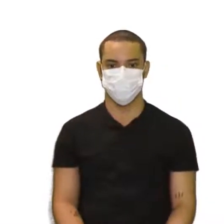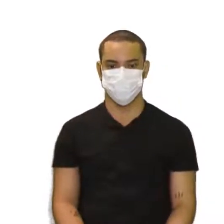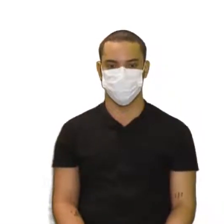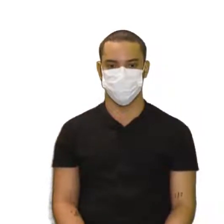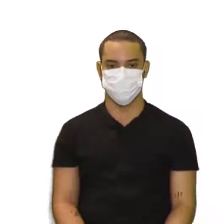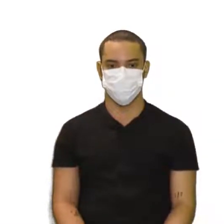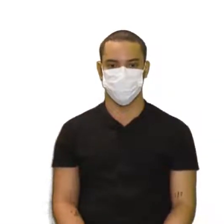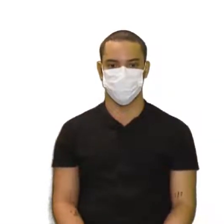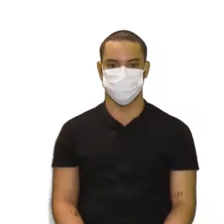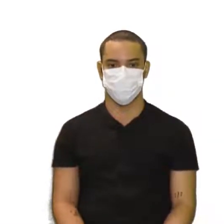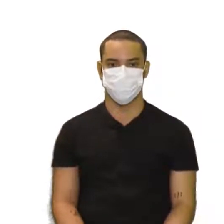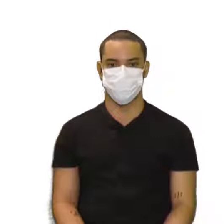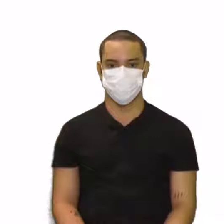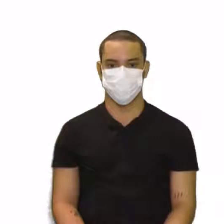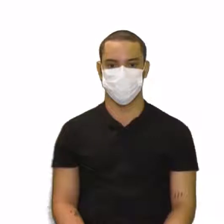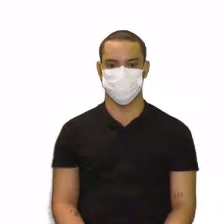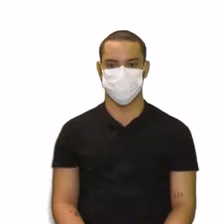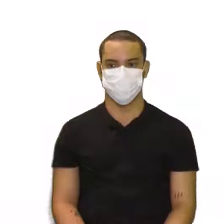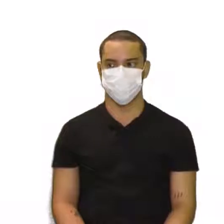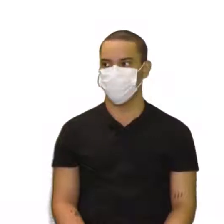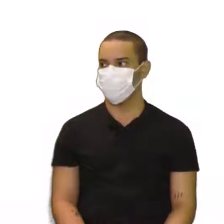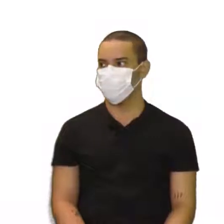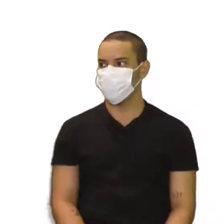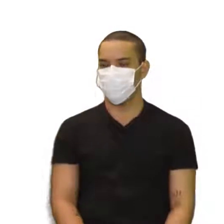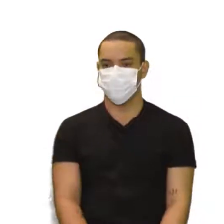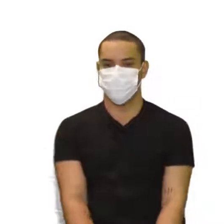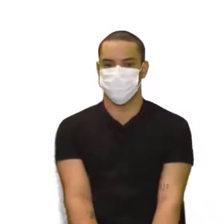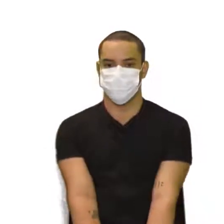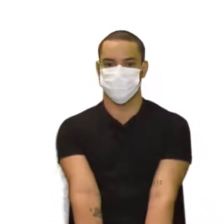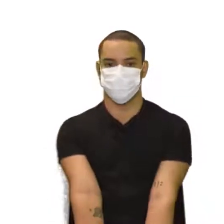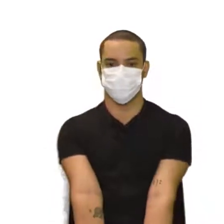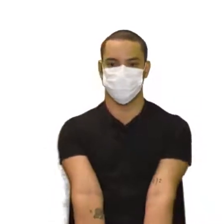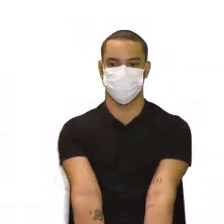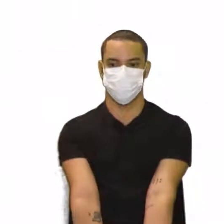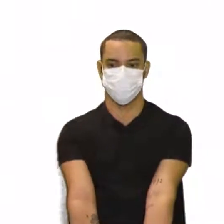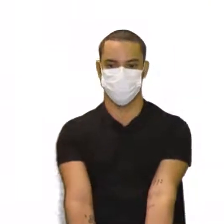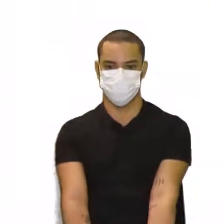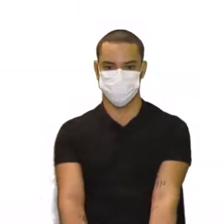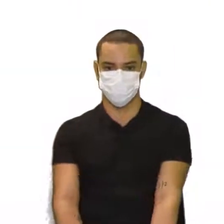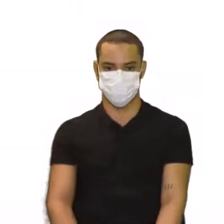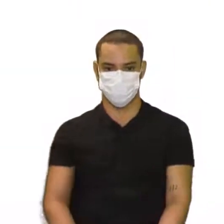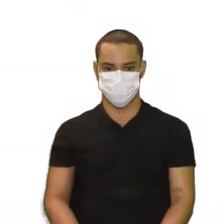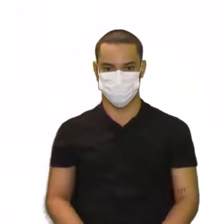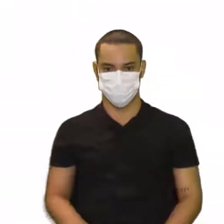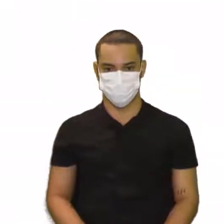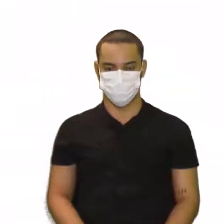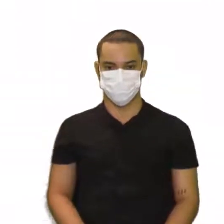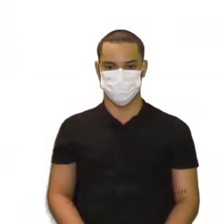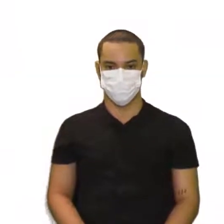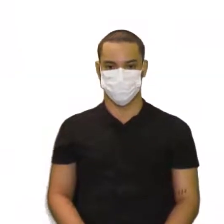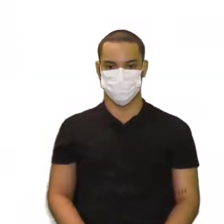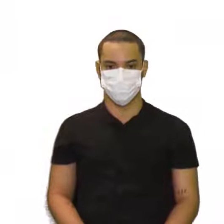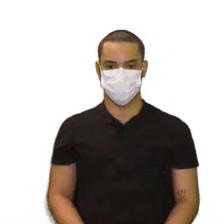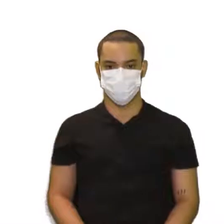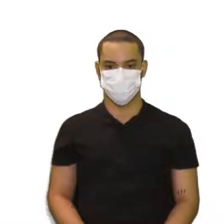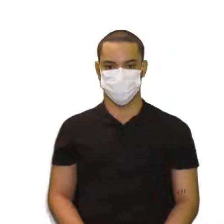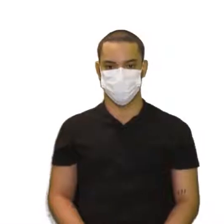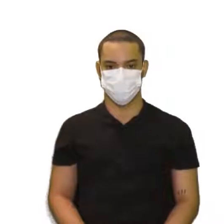tá? Ok, pessoal? Tem que ser perpendicular isso daí, né? Então, tem que ser perpendicular